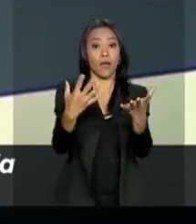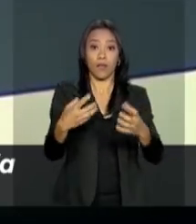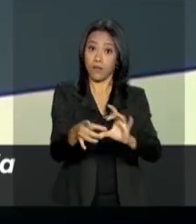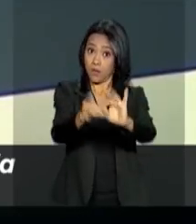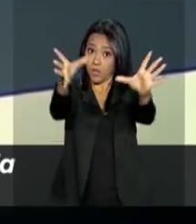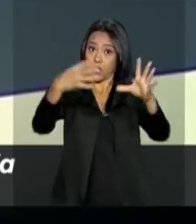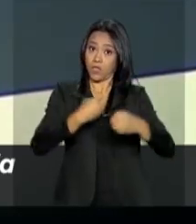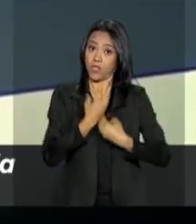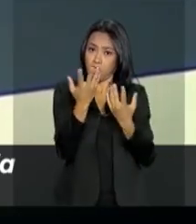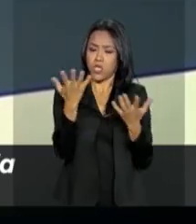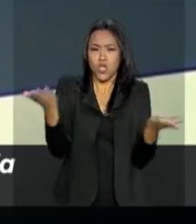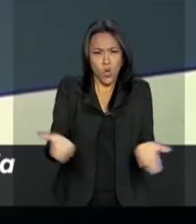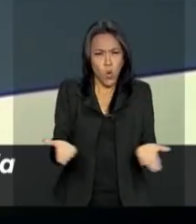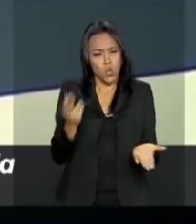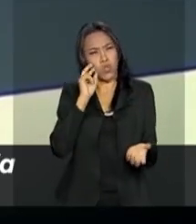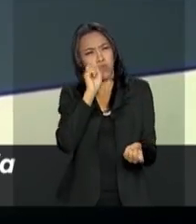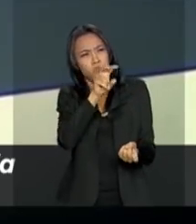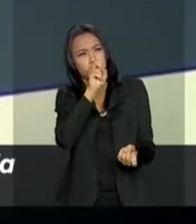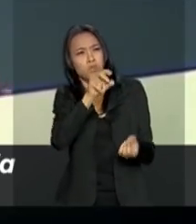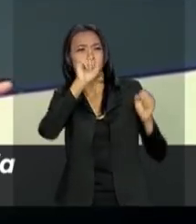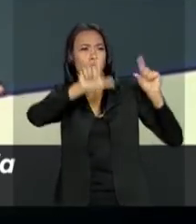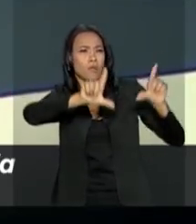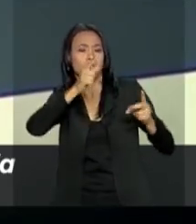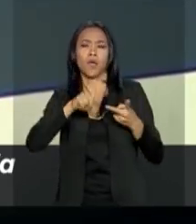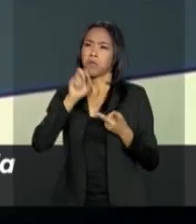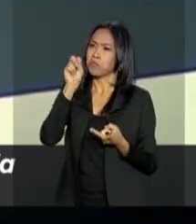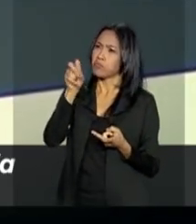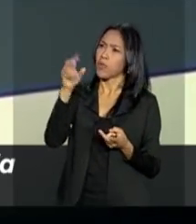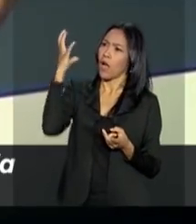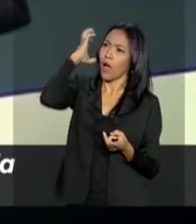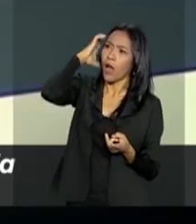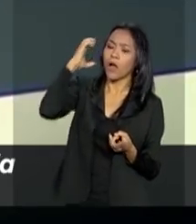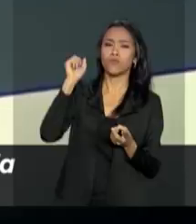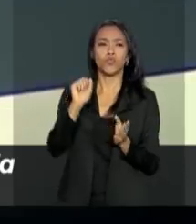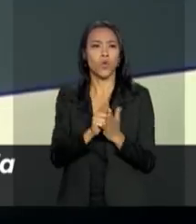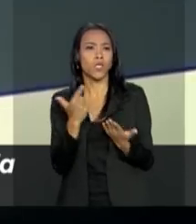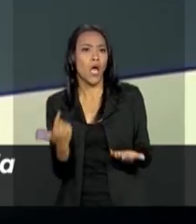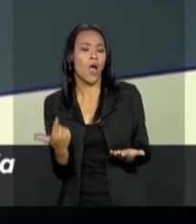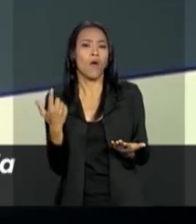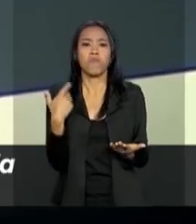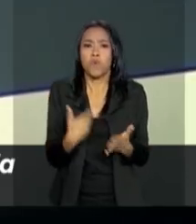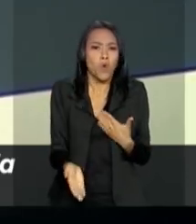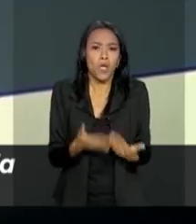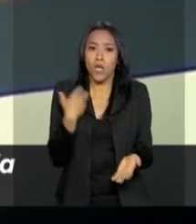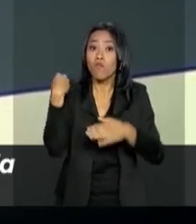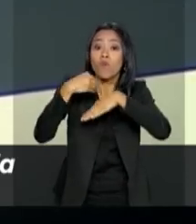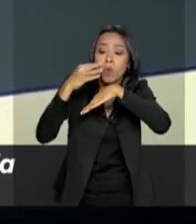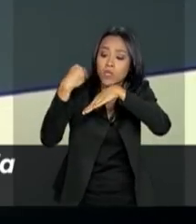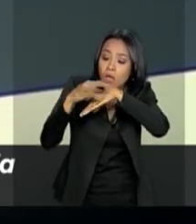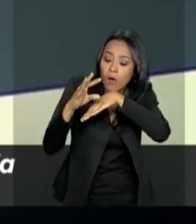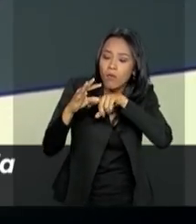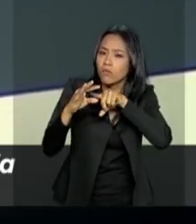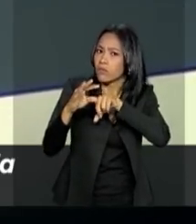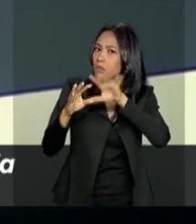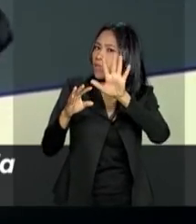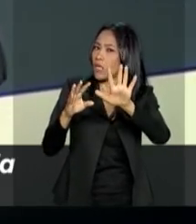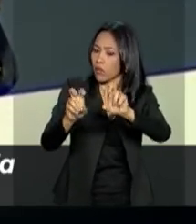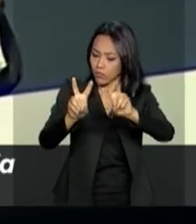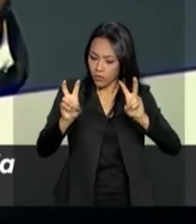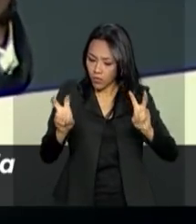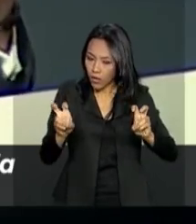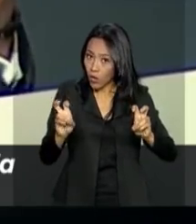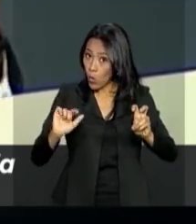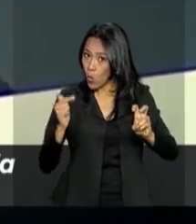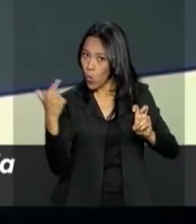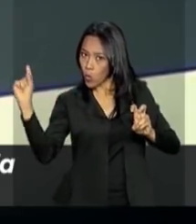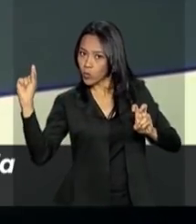seja na televisão seja no rádio seja nos jornais quando a notícia qualquer há sempre um top que lhes assim o outro